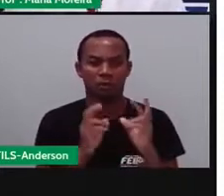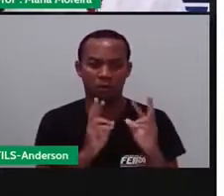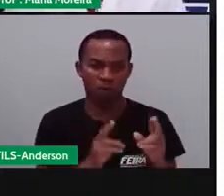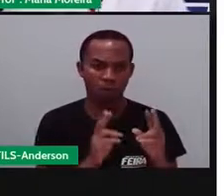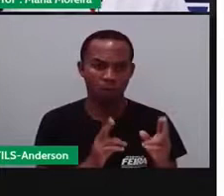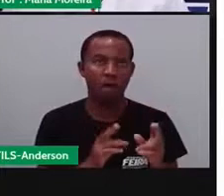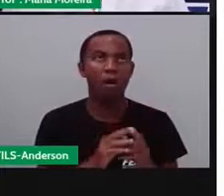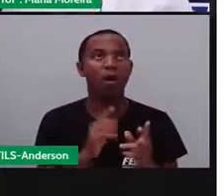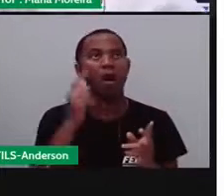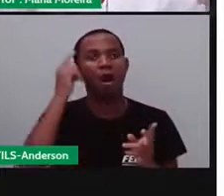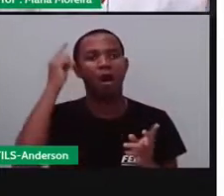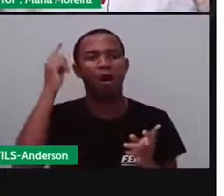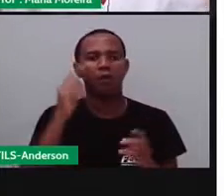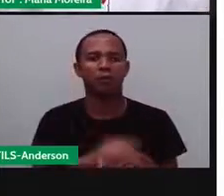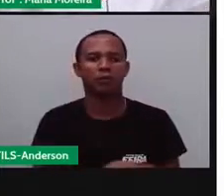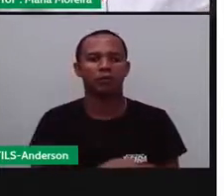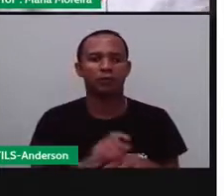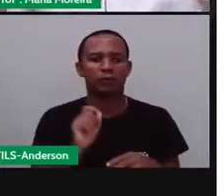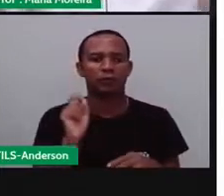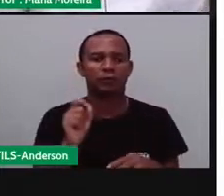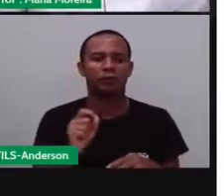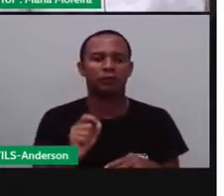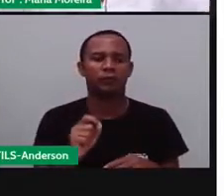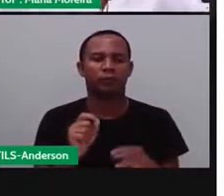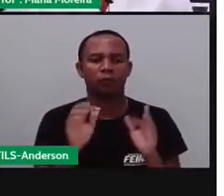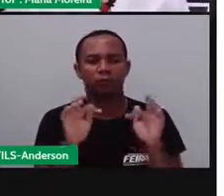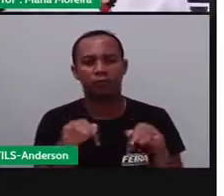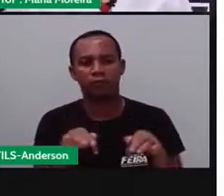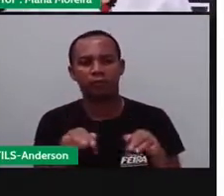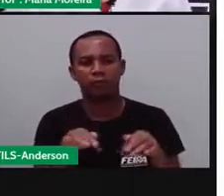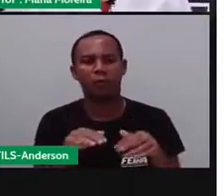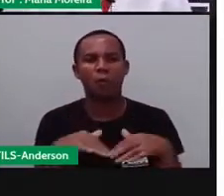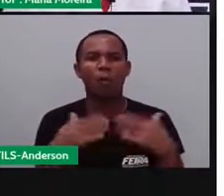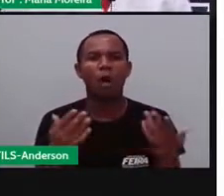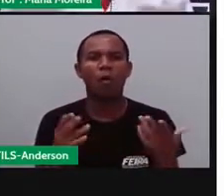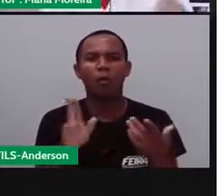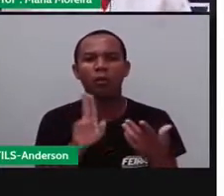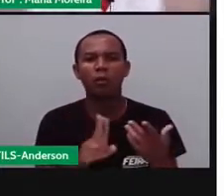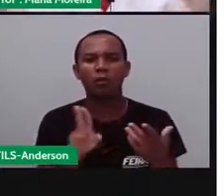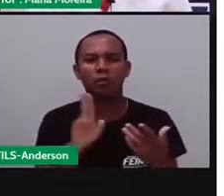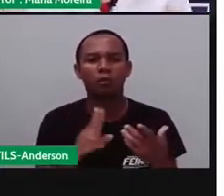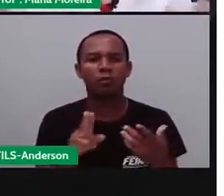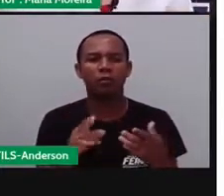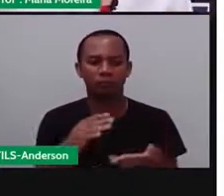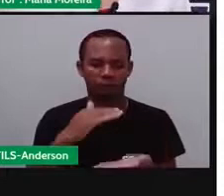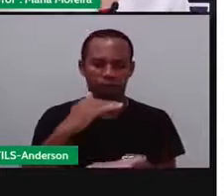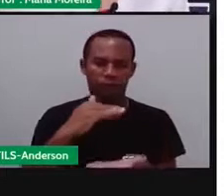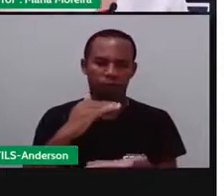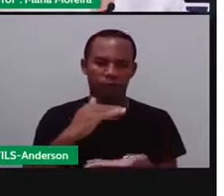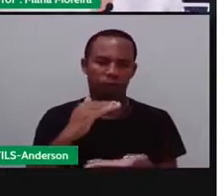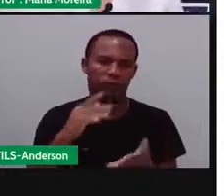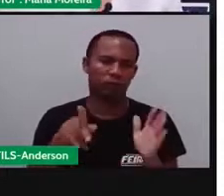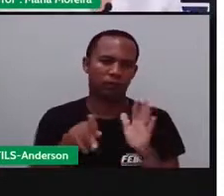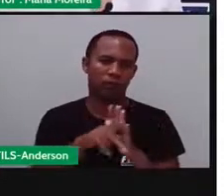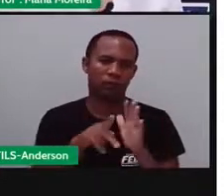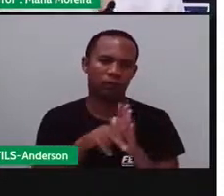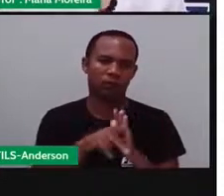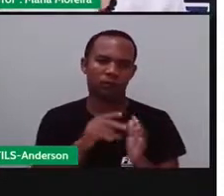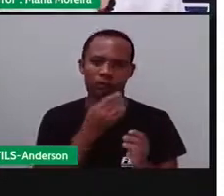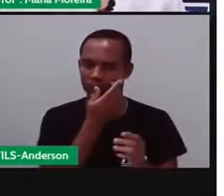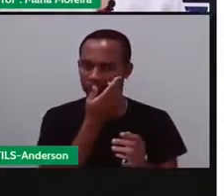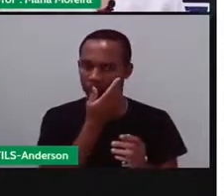mesma medida, ele está fazendo referência ao quê? A última medida que foi utilizada. A lata de leite condensado, no caso da receita